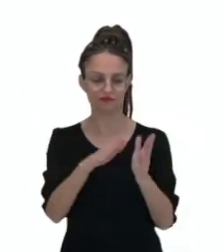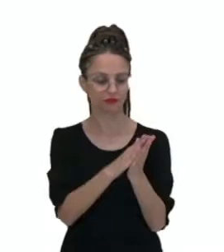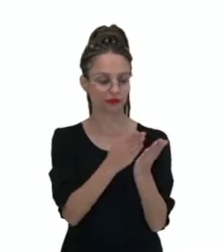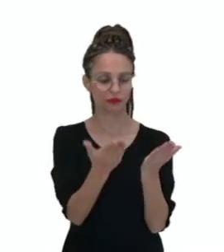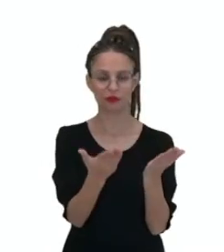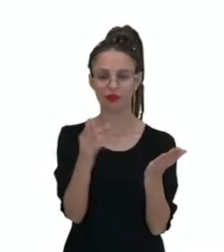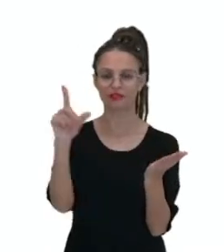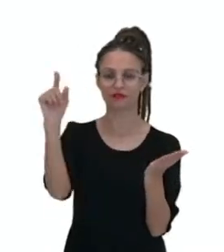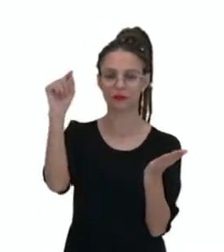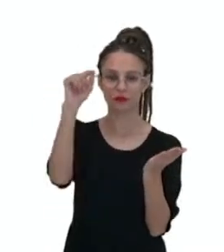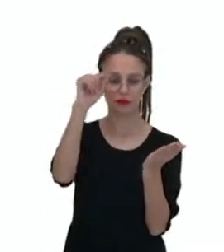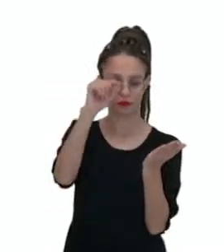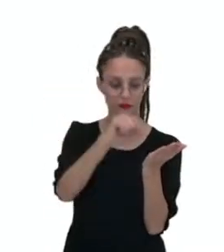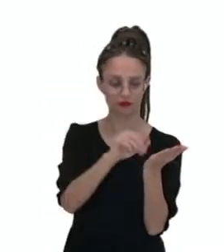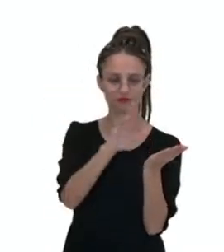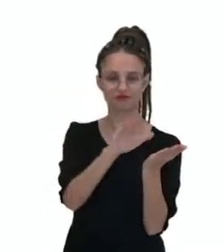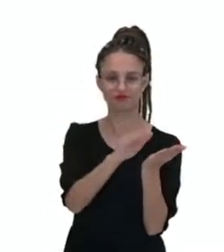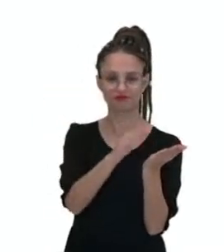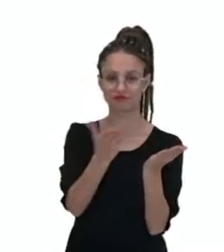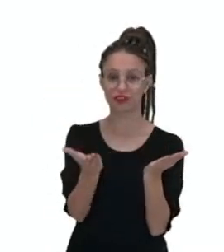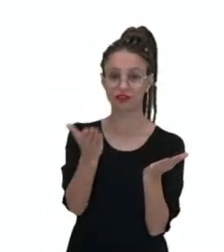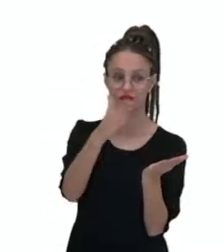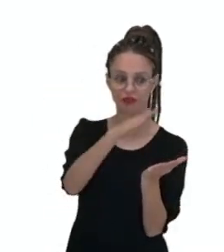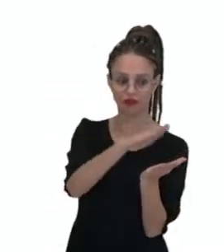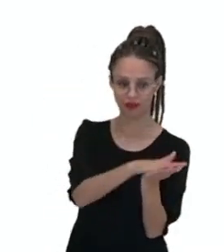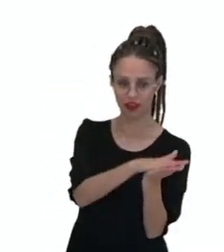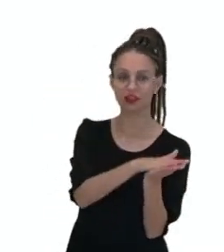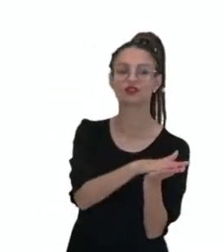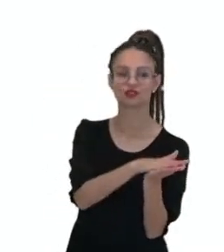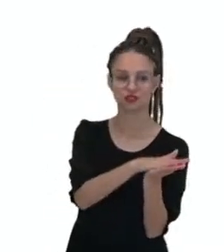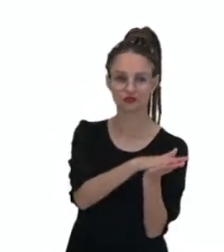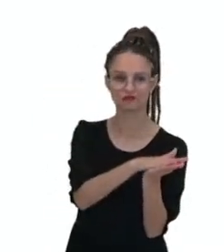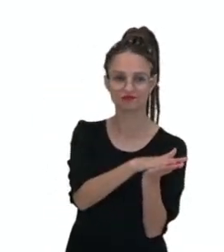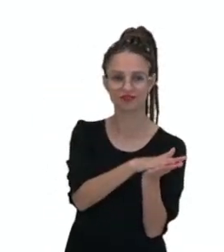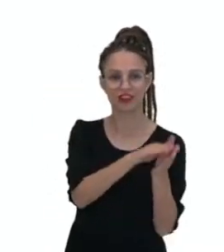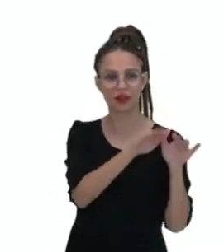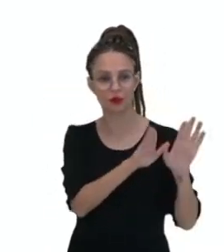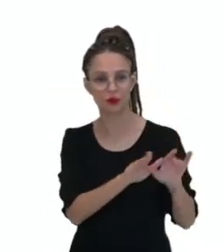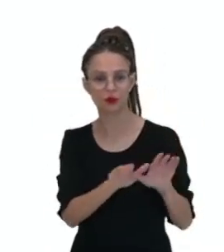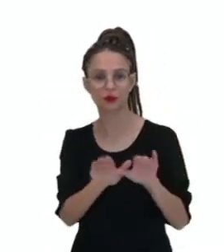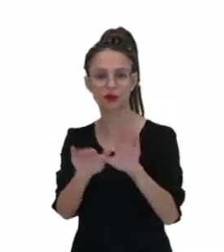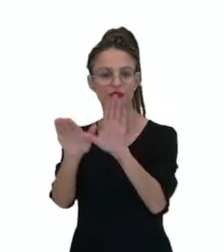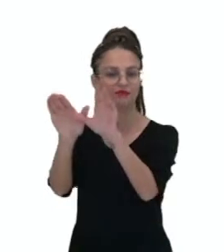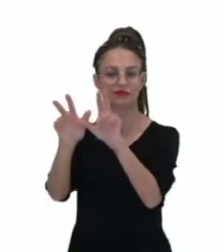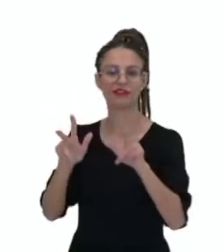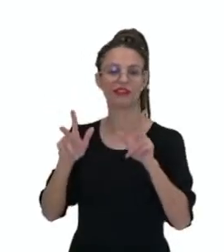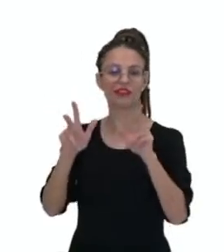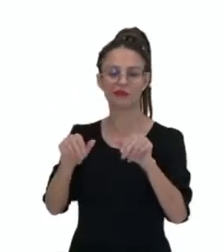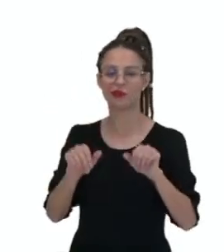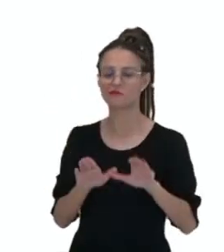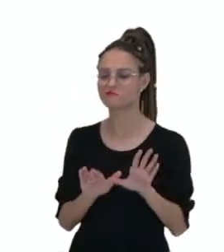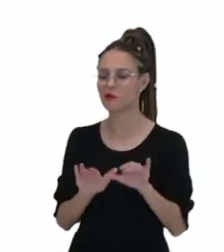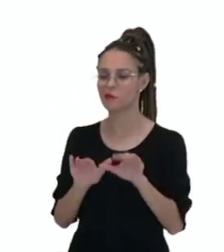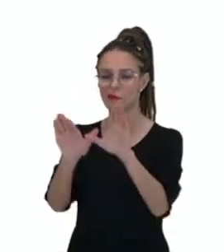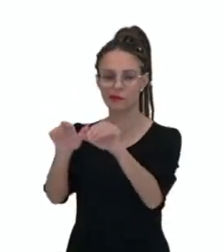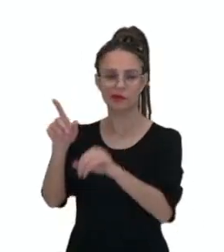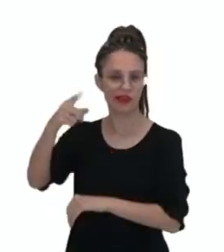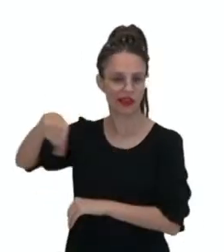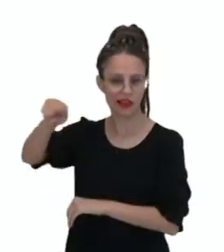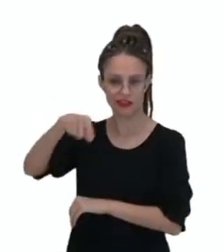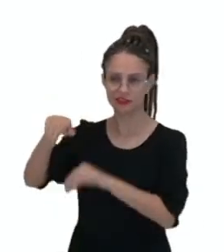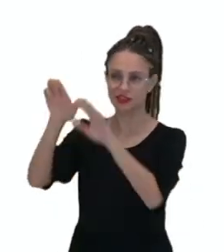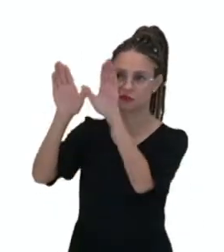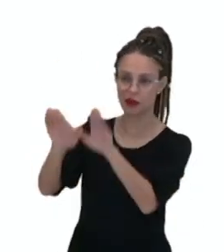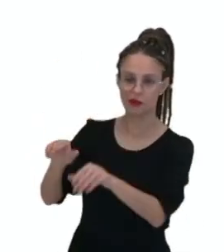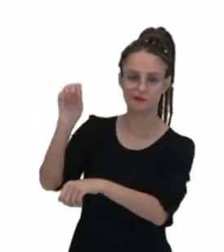lês. Quando fechas o livro, eles alçam voo, como de um alçapão. Eles não têm pouso